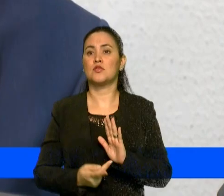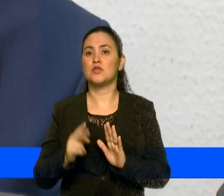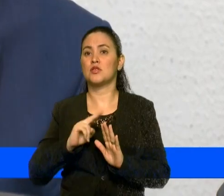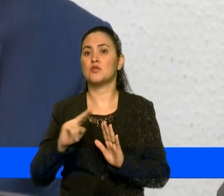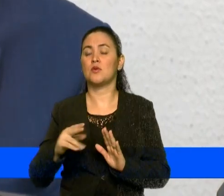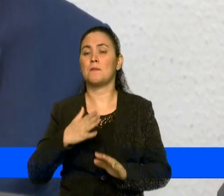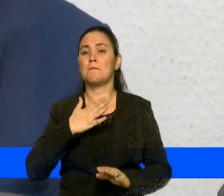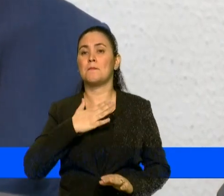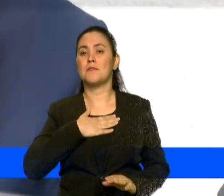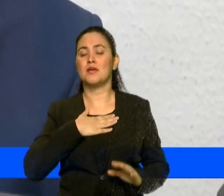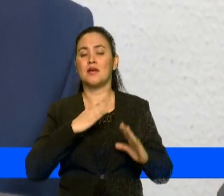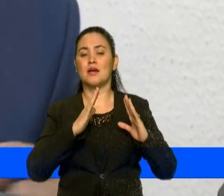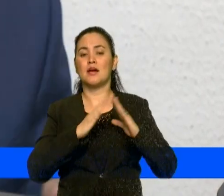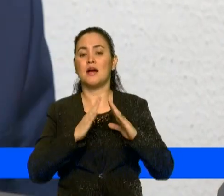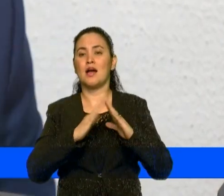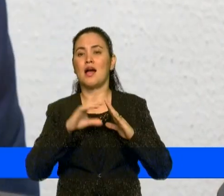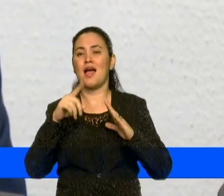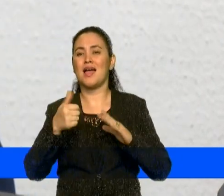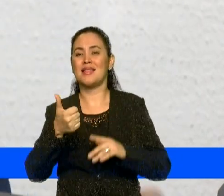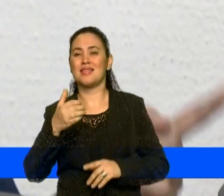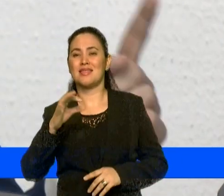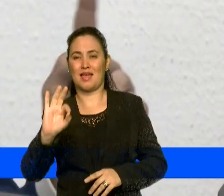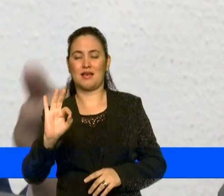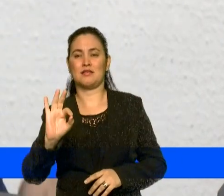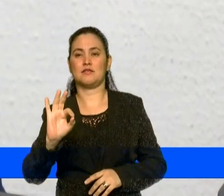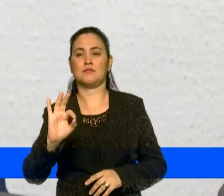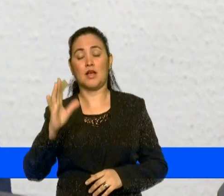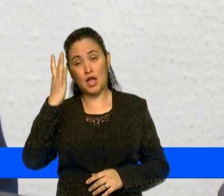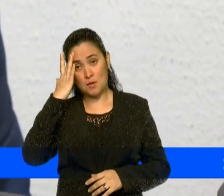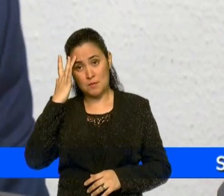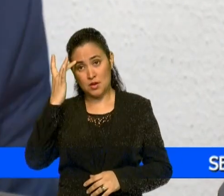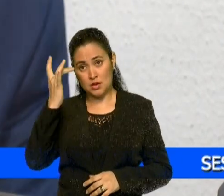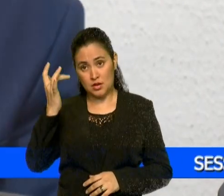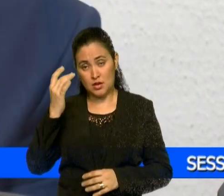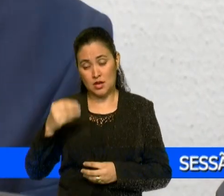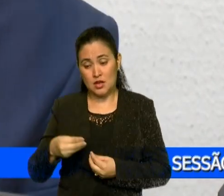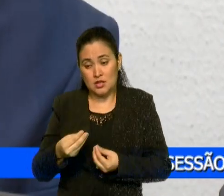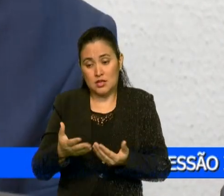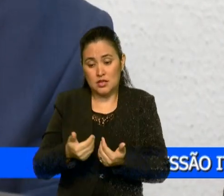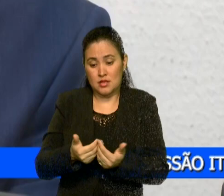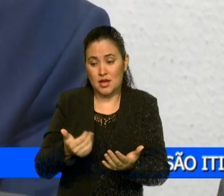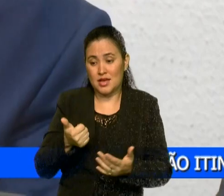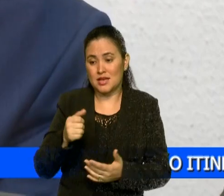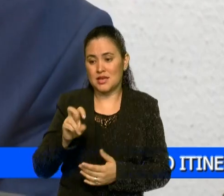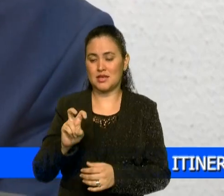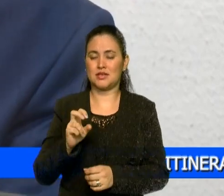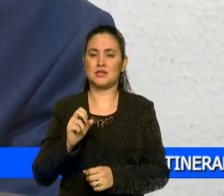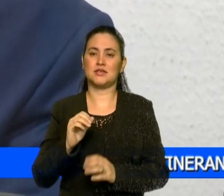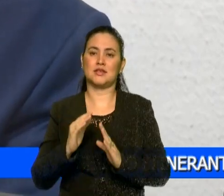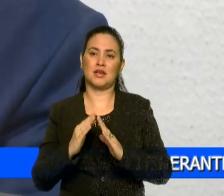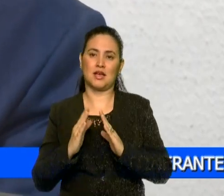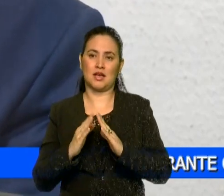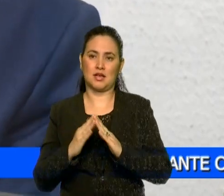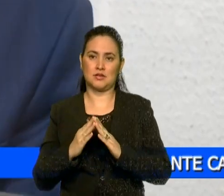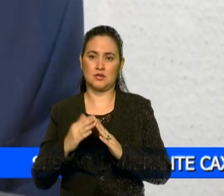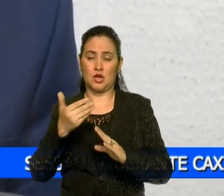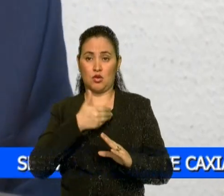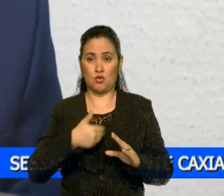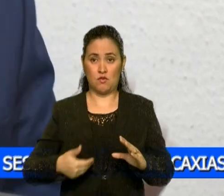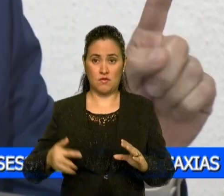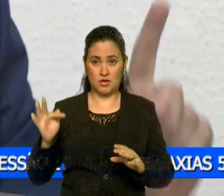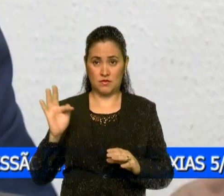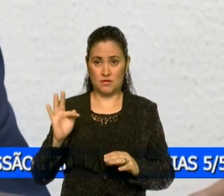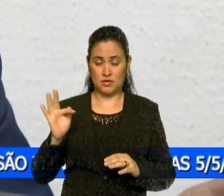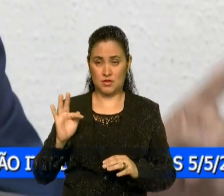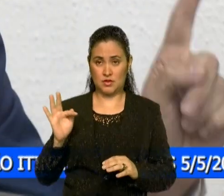vamos entregar 15 casas. São casas construídas pelo governo federal, com recursos próprios, sem subsídio do governo, que seja